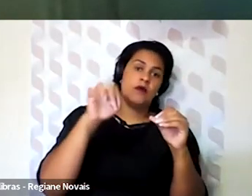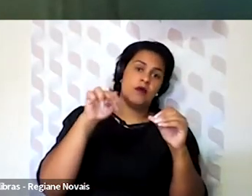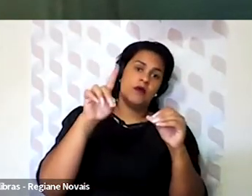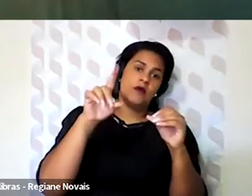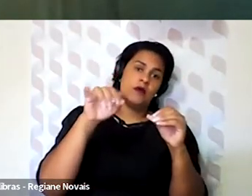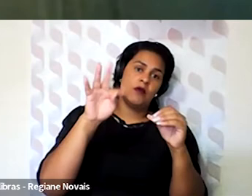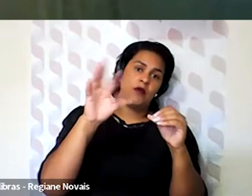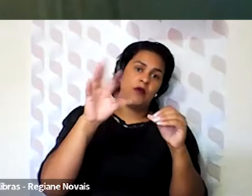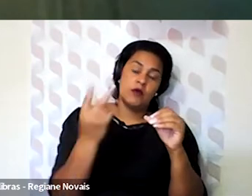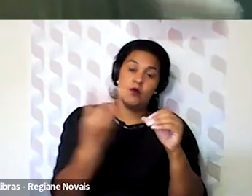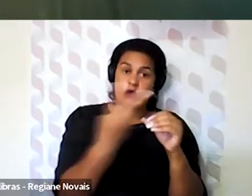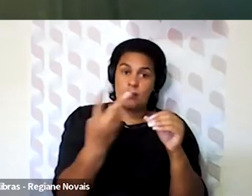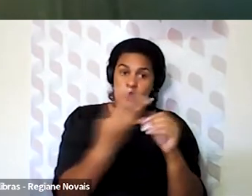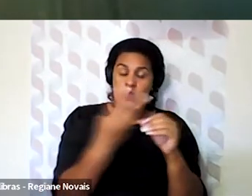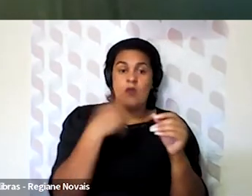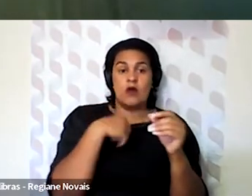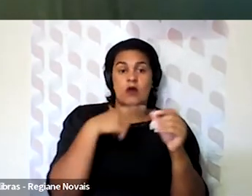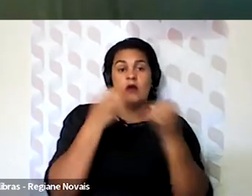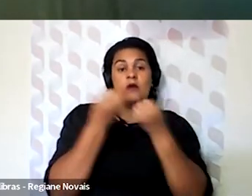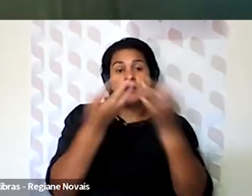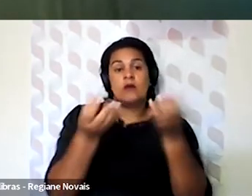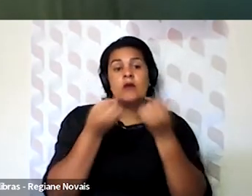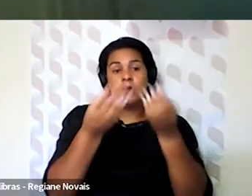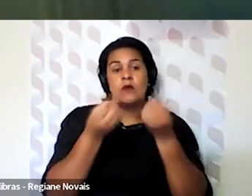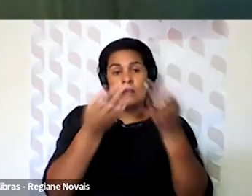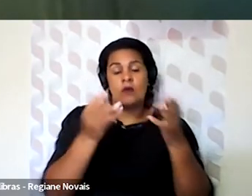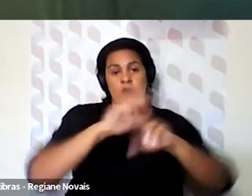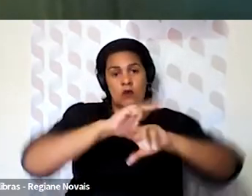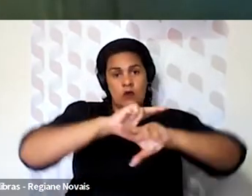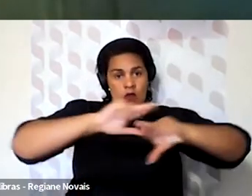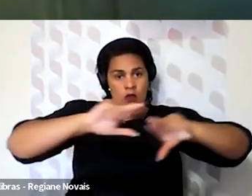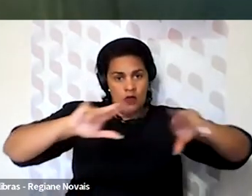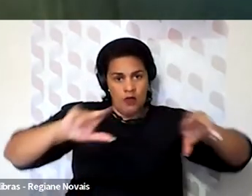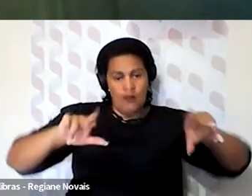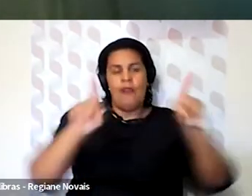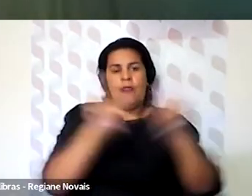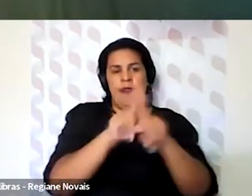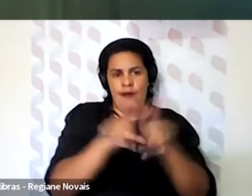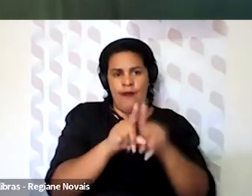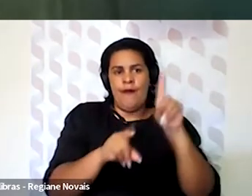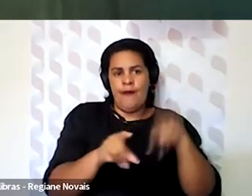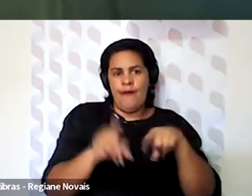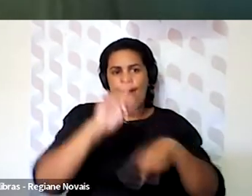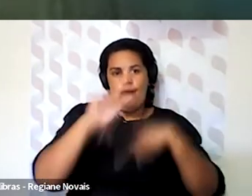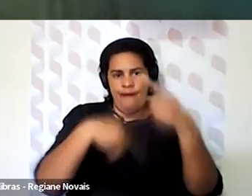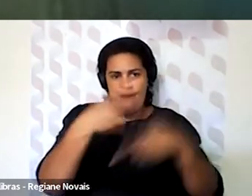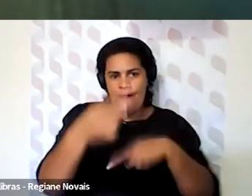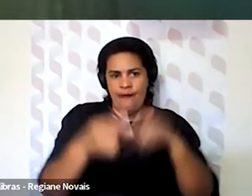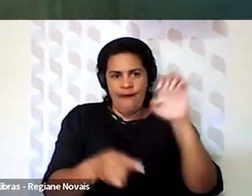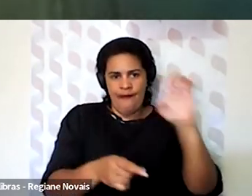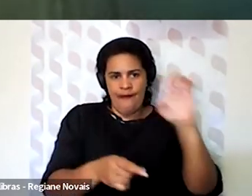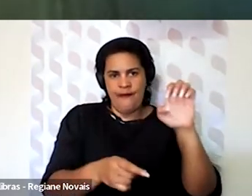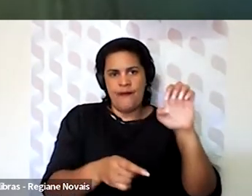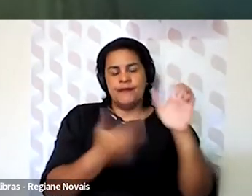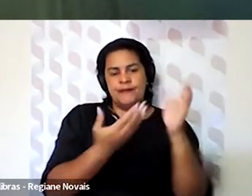tem a sua expressividade de uma maneira até diversa, né, inclusive com a frente de esquerda forte, depois que ganha, né, na época a eleição e